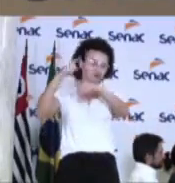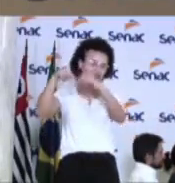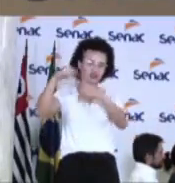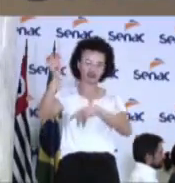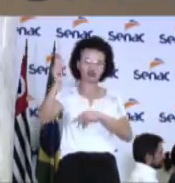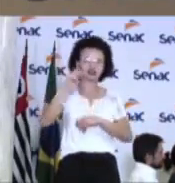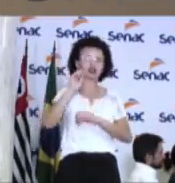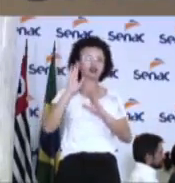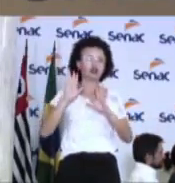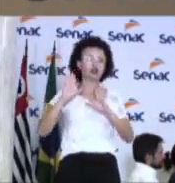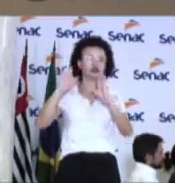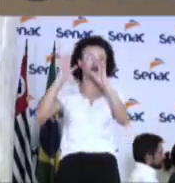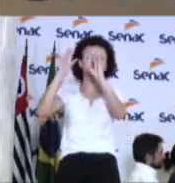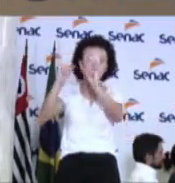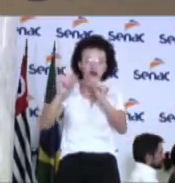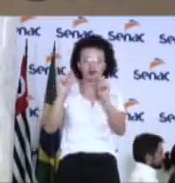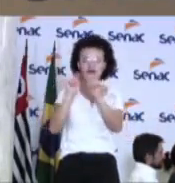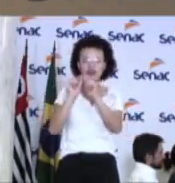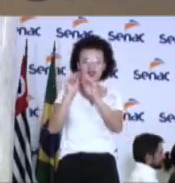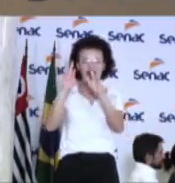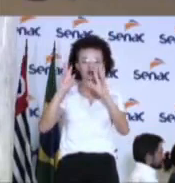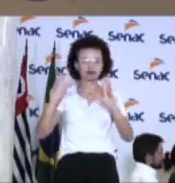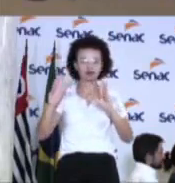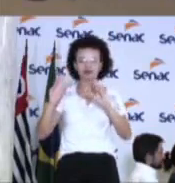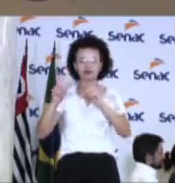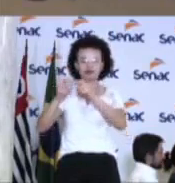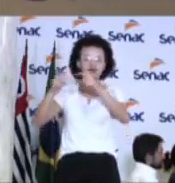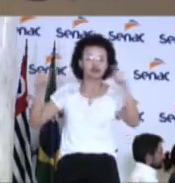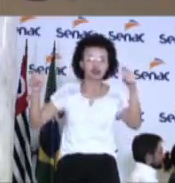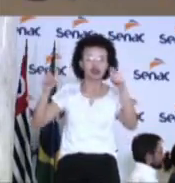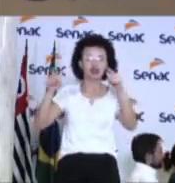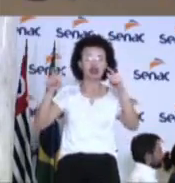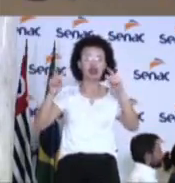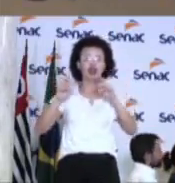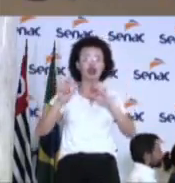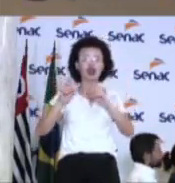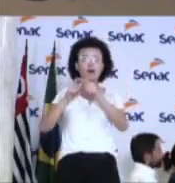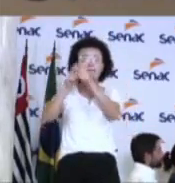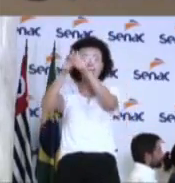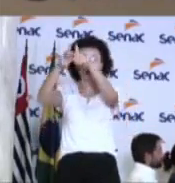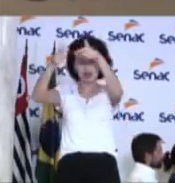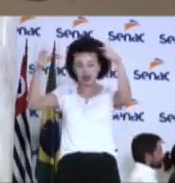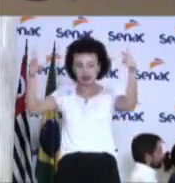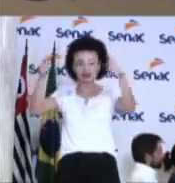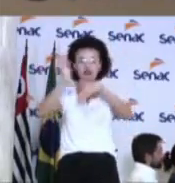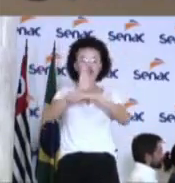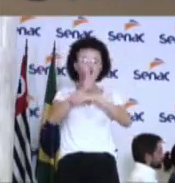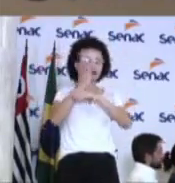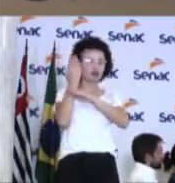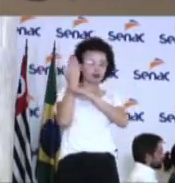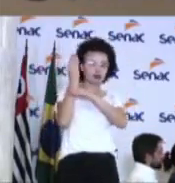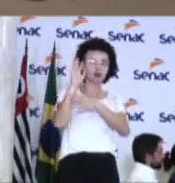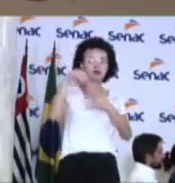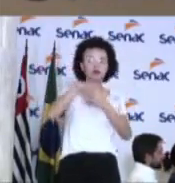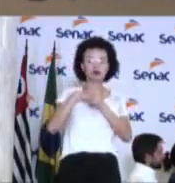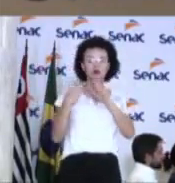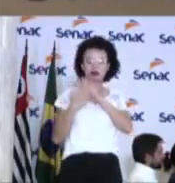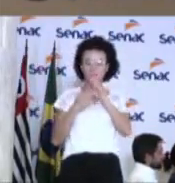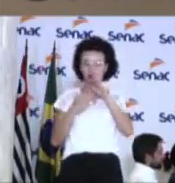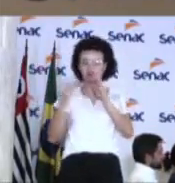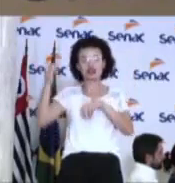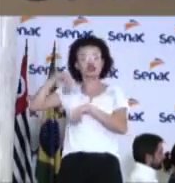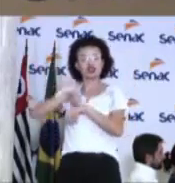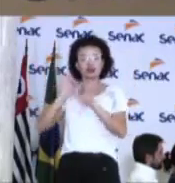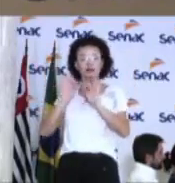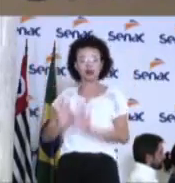bastante, todo mundo faz branded content, a maior parte dos cases internacionais vem de agência. Não precisa ser de fora